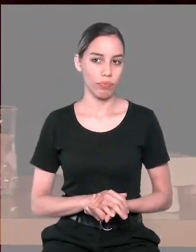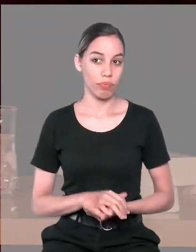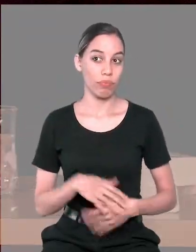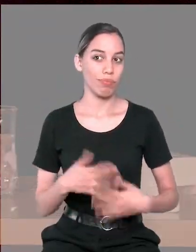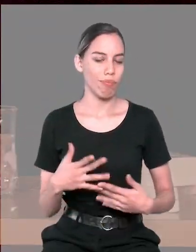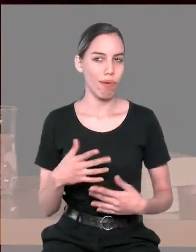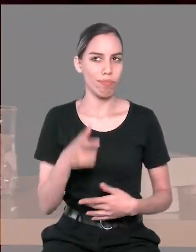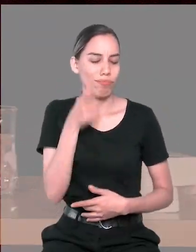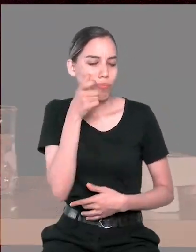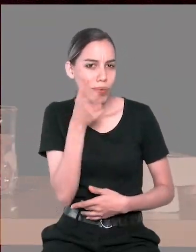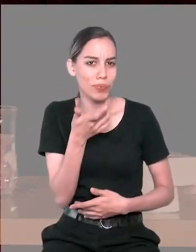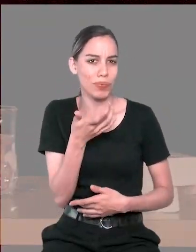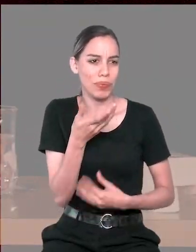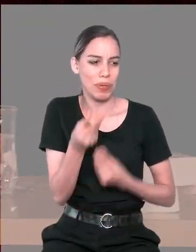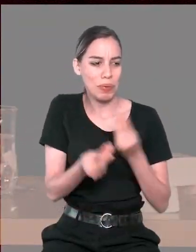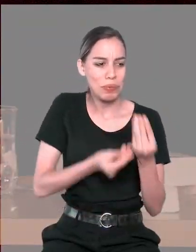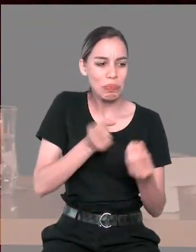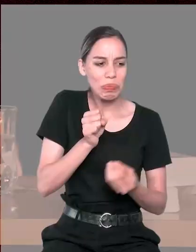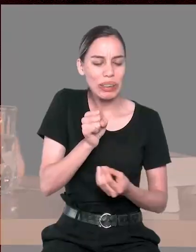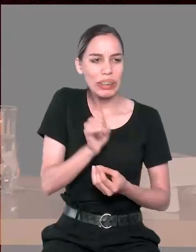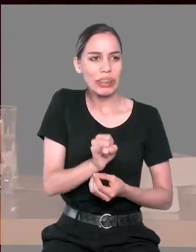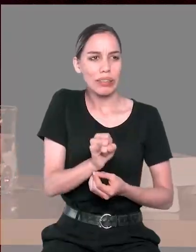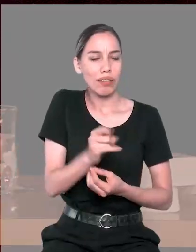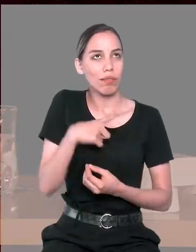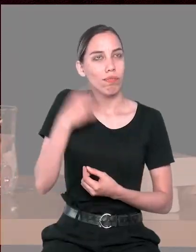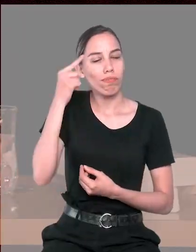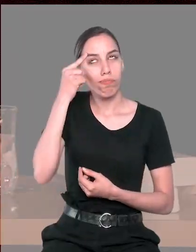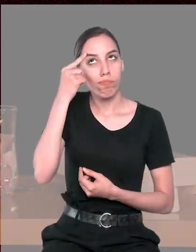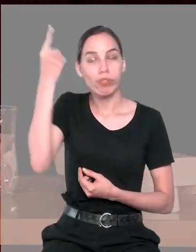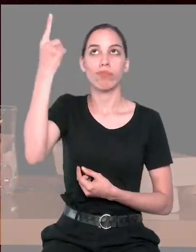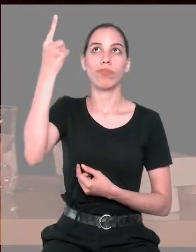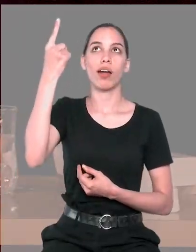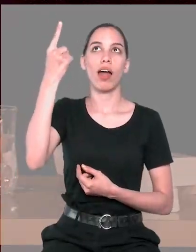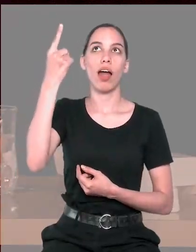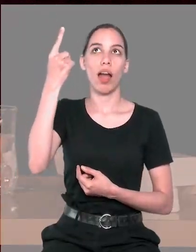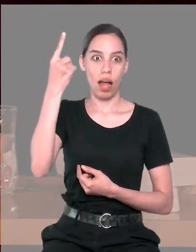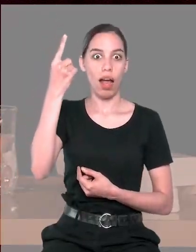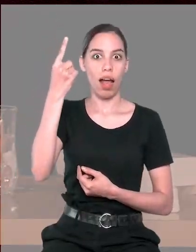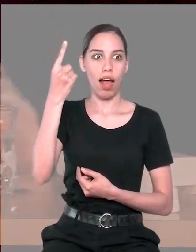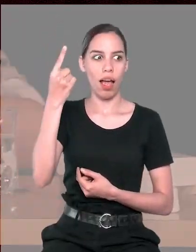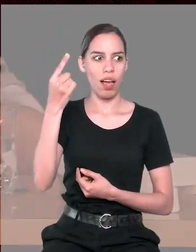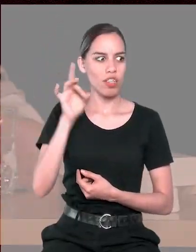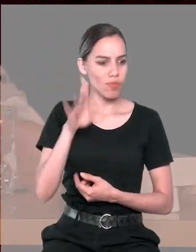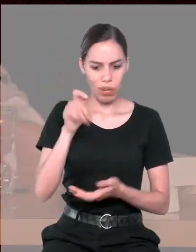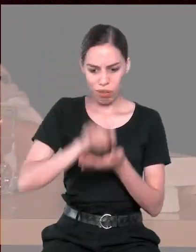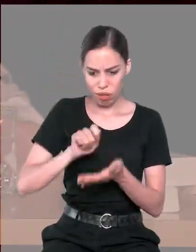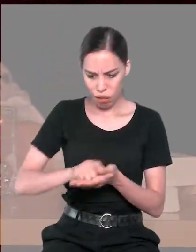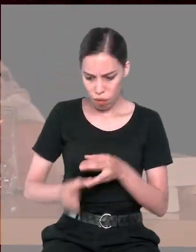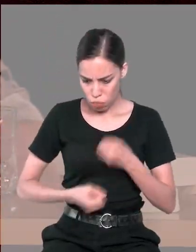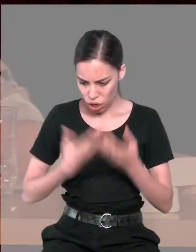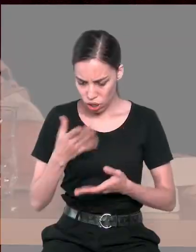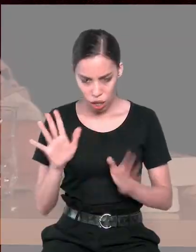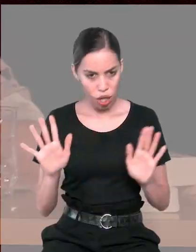Então, é muito curioso isso. Como se ele tivesse tido um insight de que não basta escrever poesia,